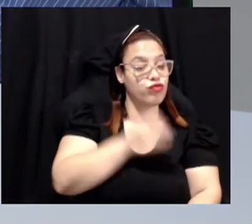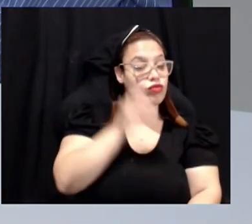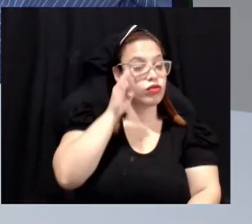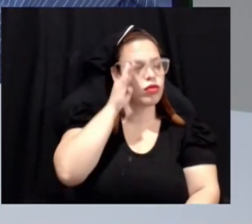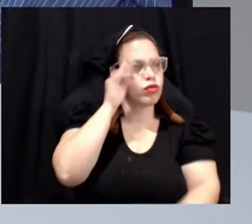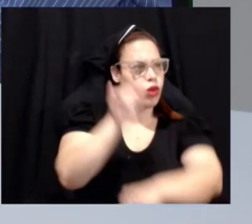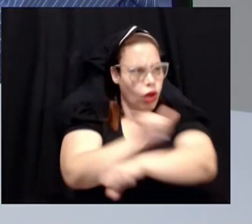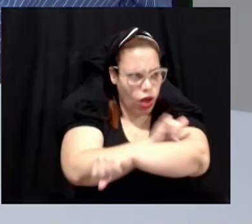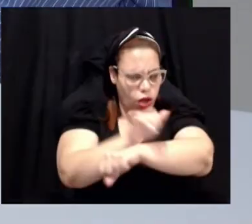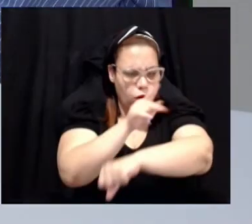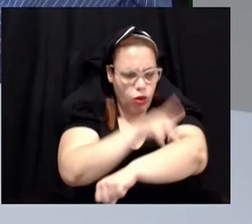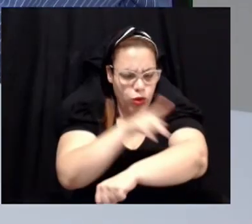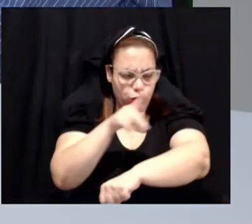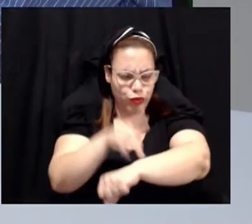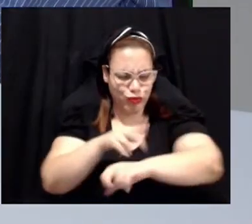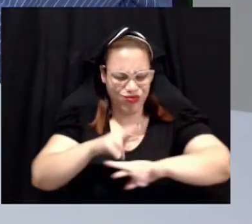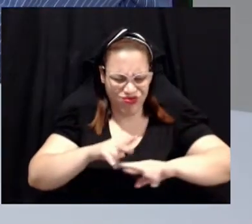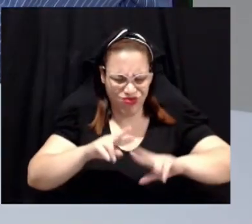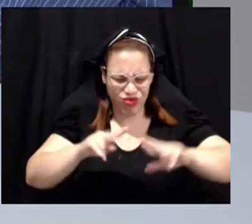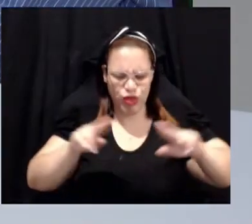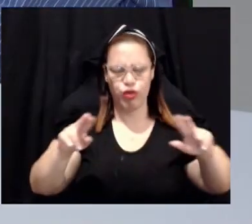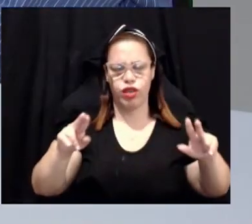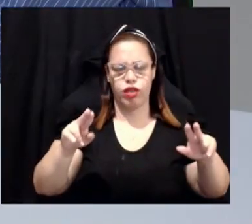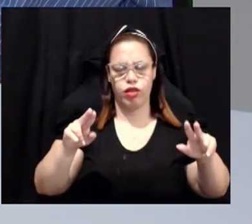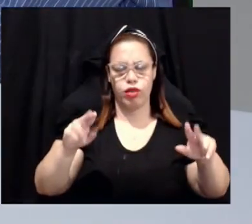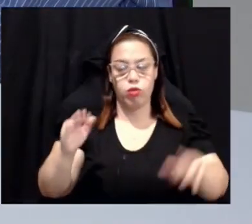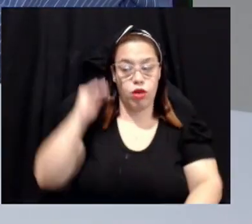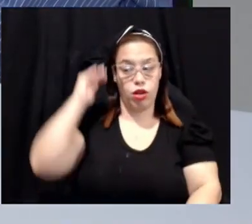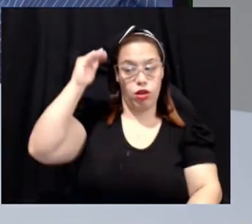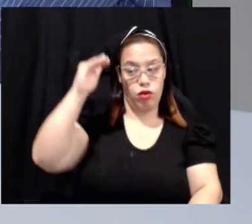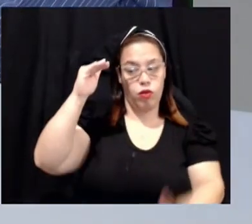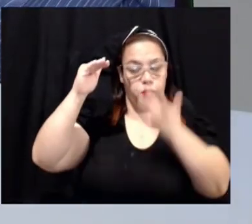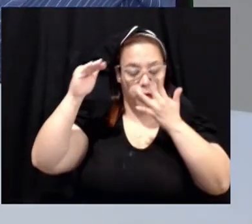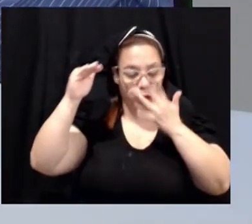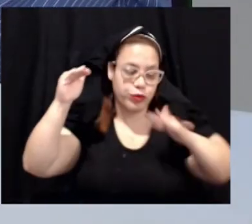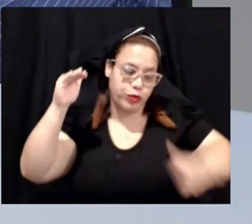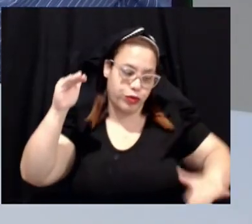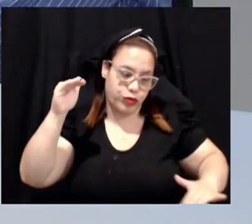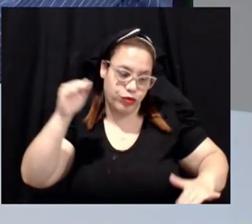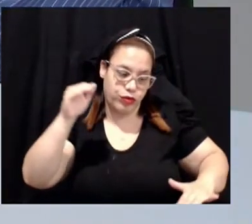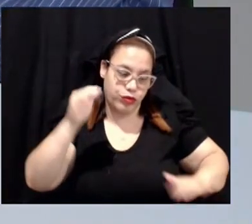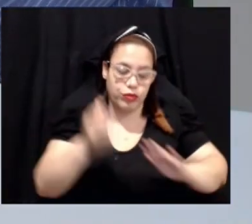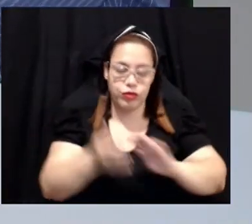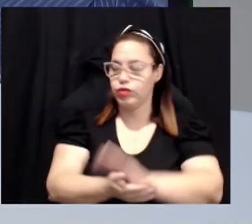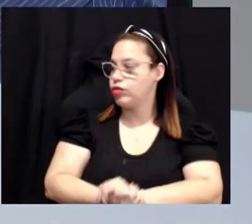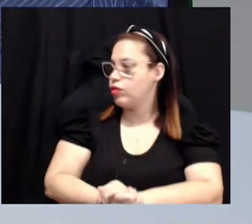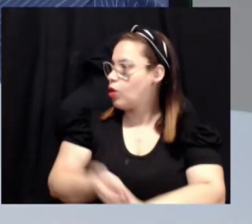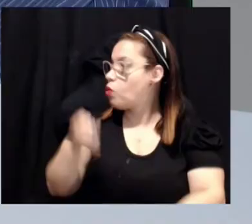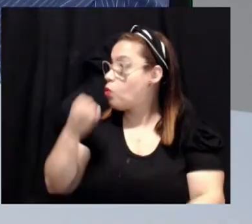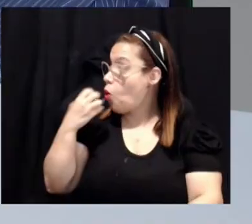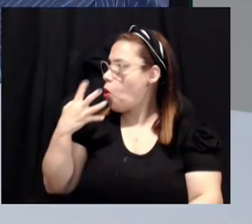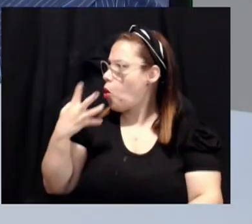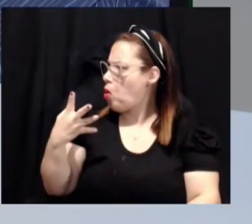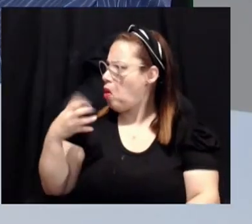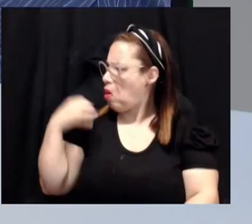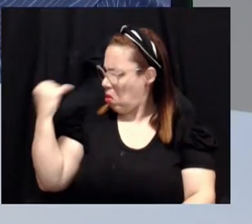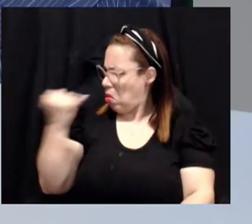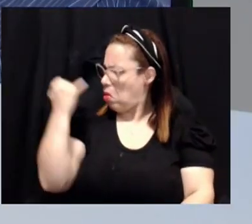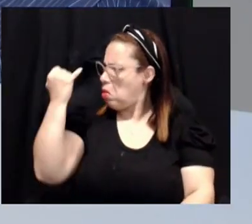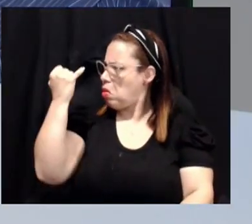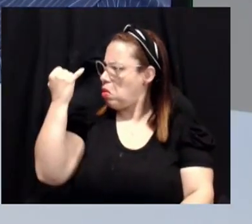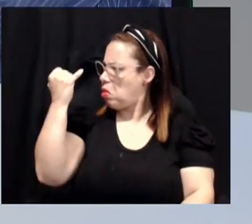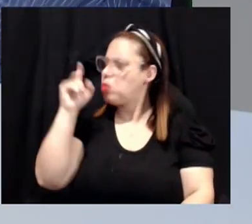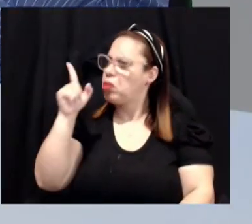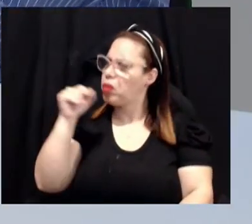é totalmente diferente para uma criança e para um adulto e idoso. Boa, não, super importante isso. Qual